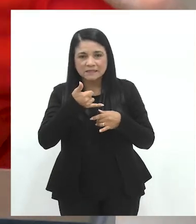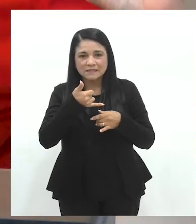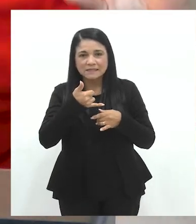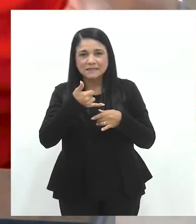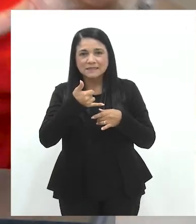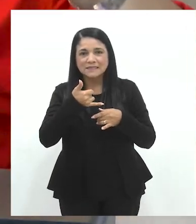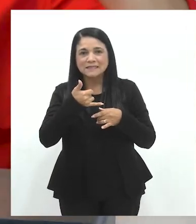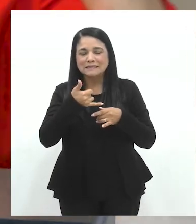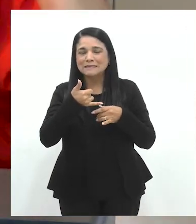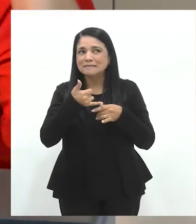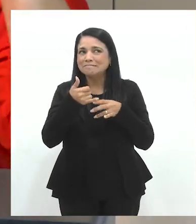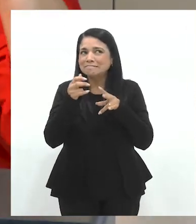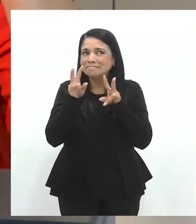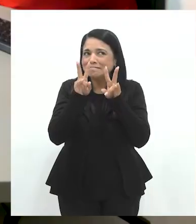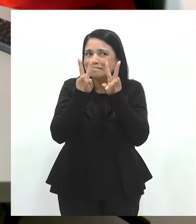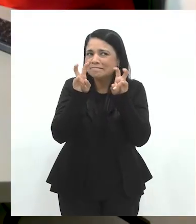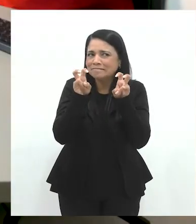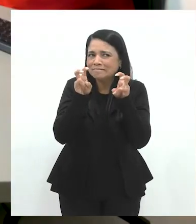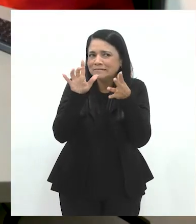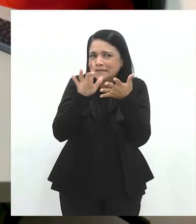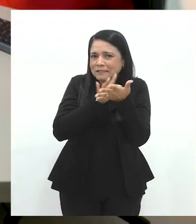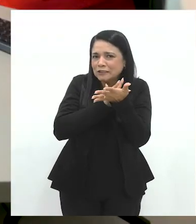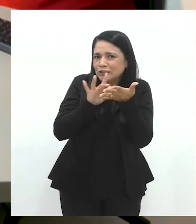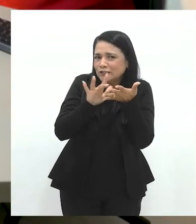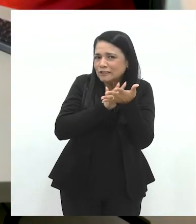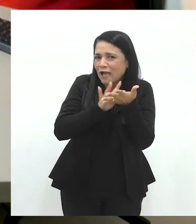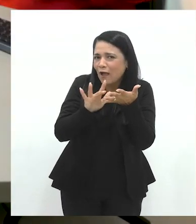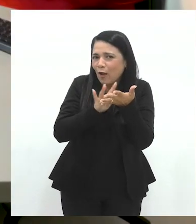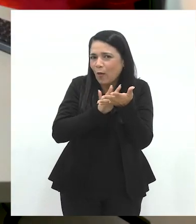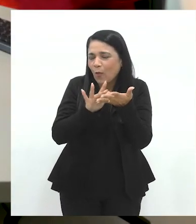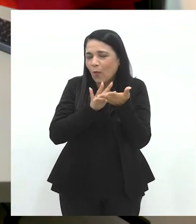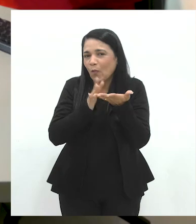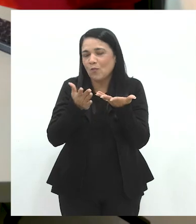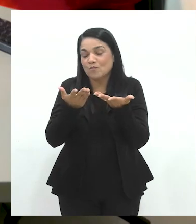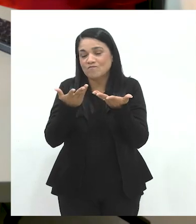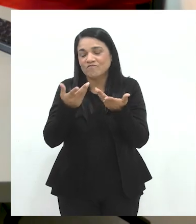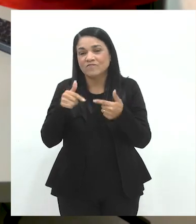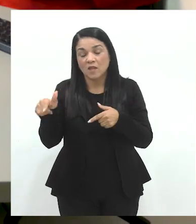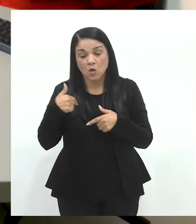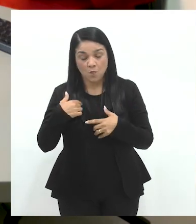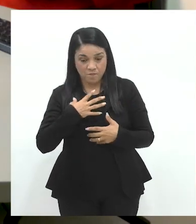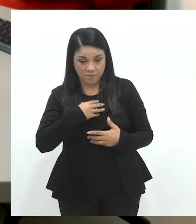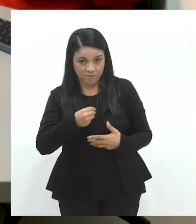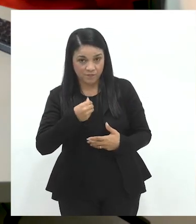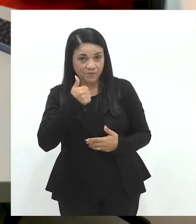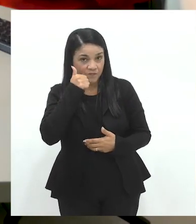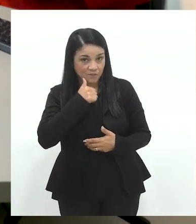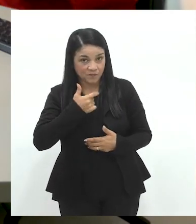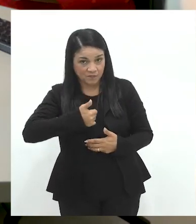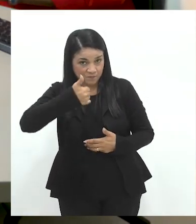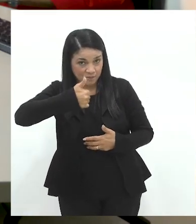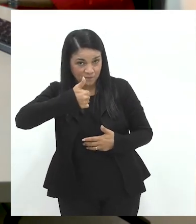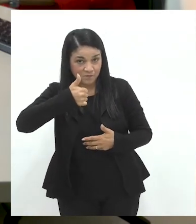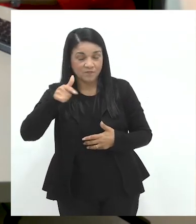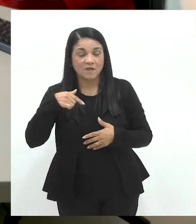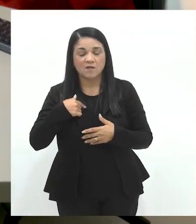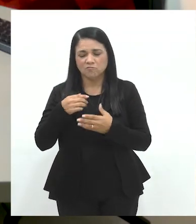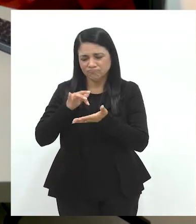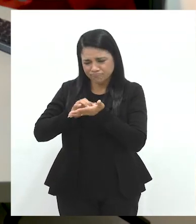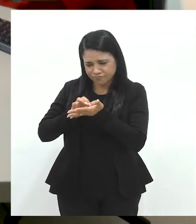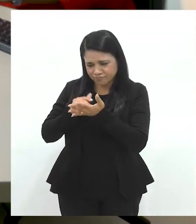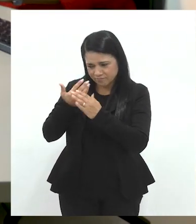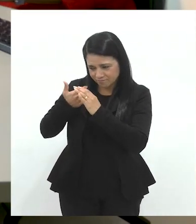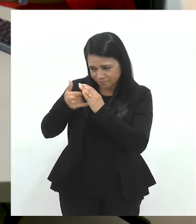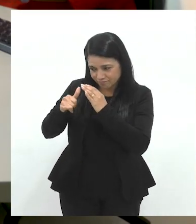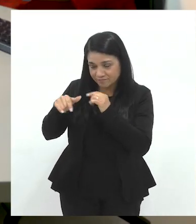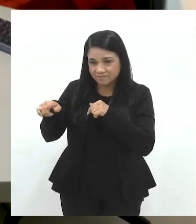mundo nessa harmonia digital, vamos dizer assim, né? E eu com a minha filha mais velha, às vezes eu quero falar com ela, eu passo um